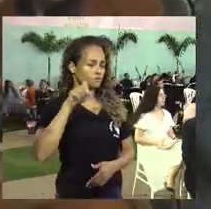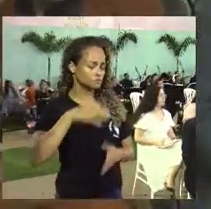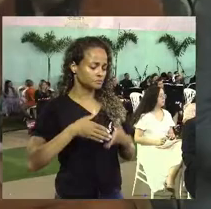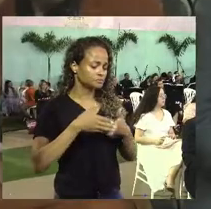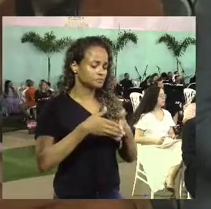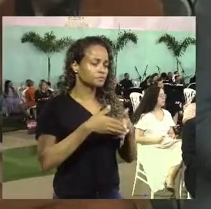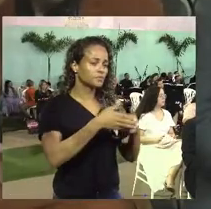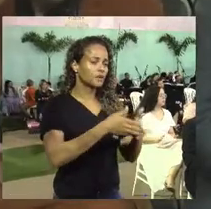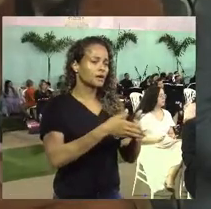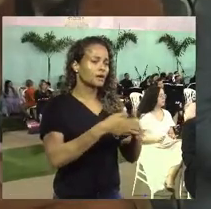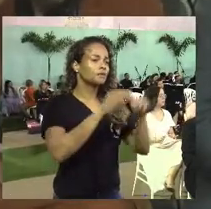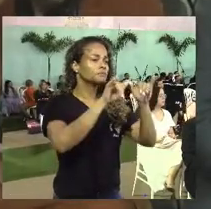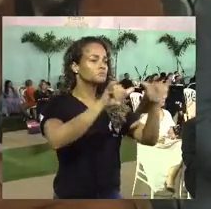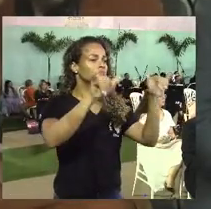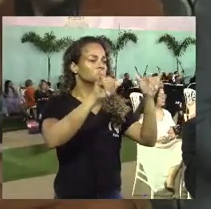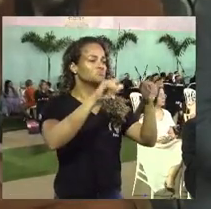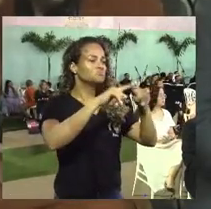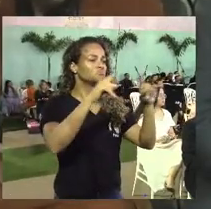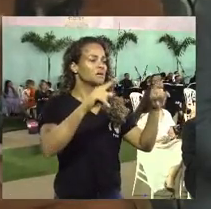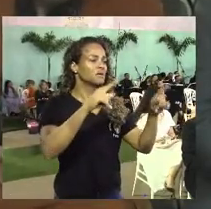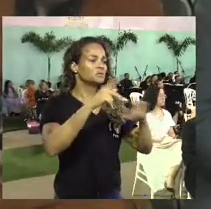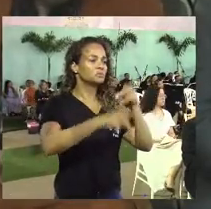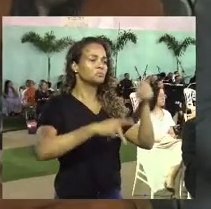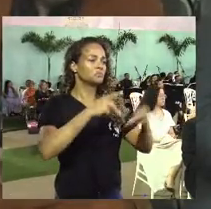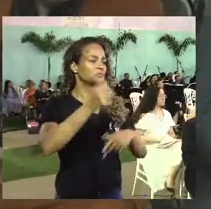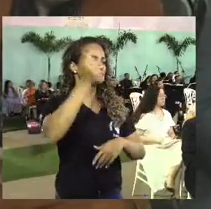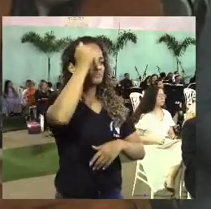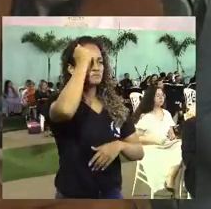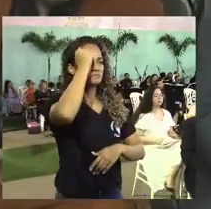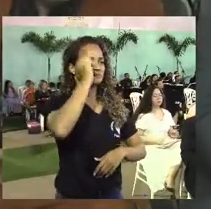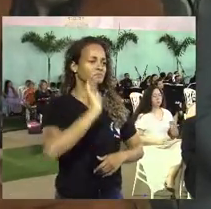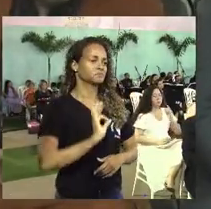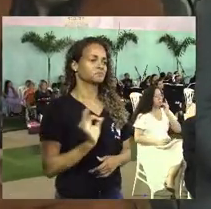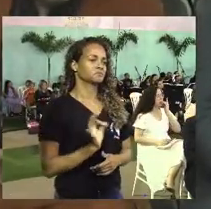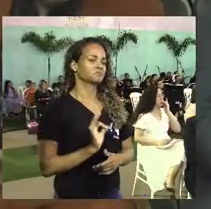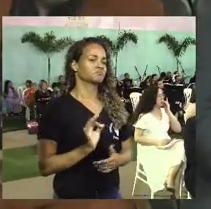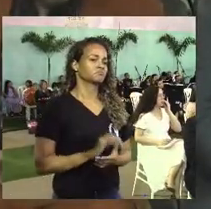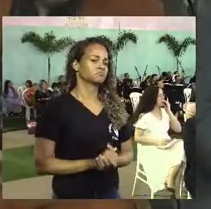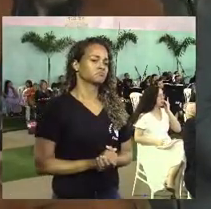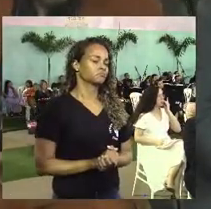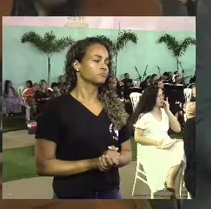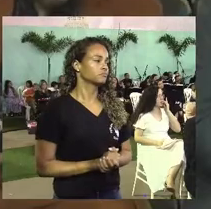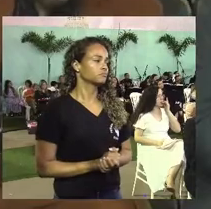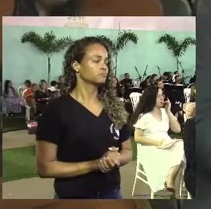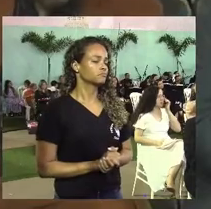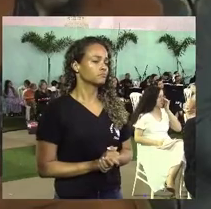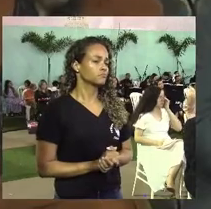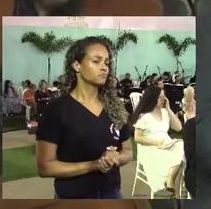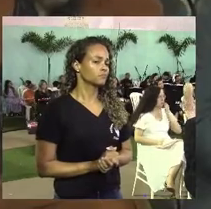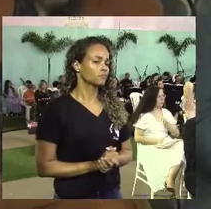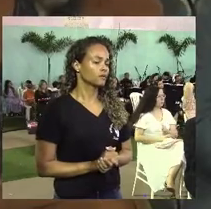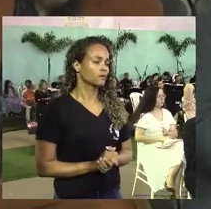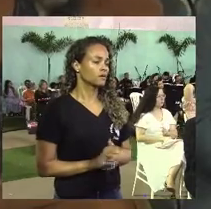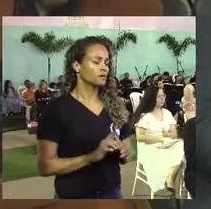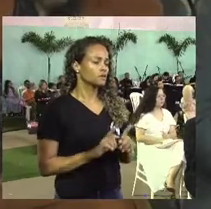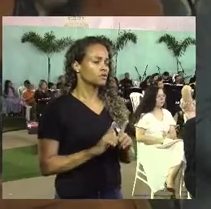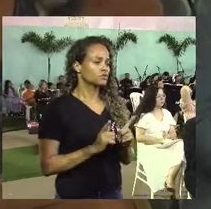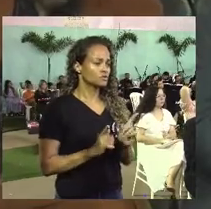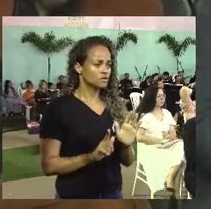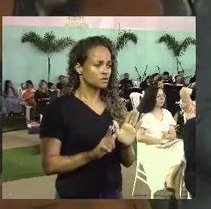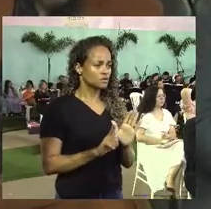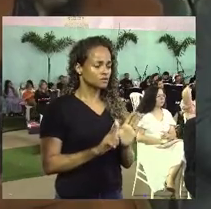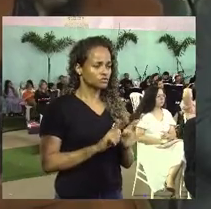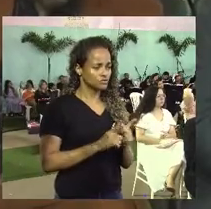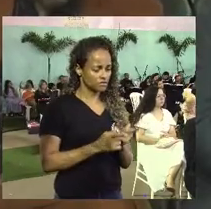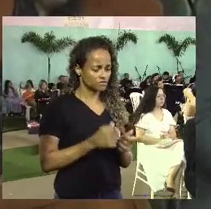mas o povo não se arrependeu mas lá em gênes nove a Bíblia diz que Sodoma